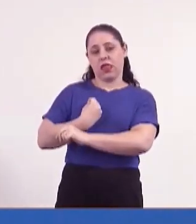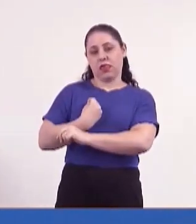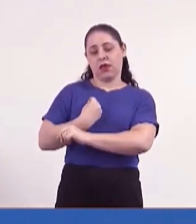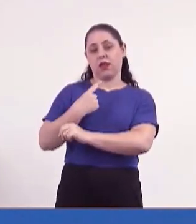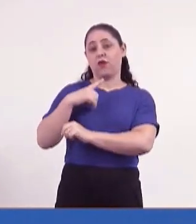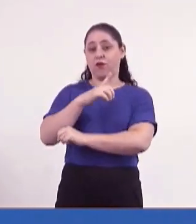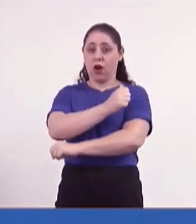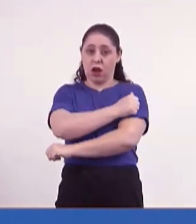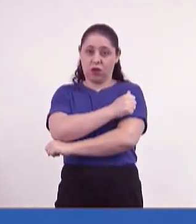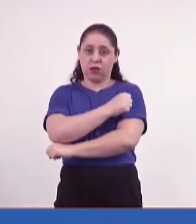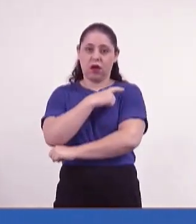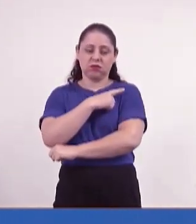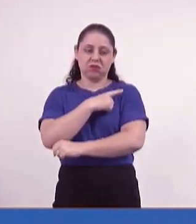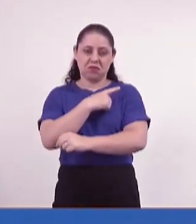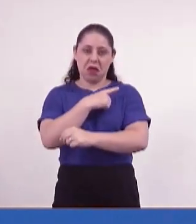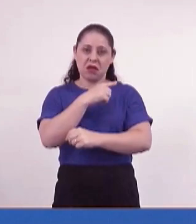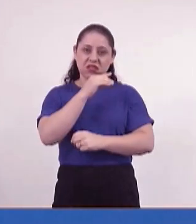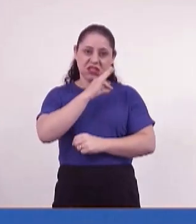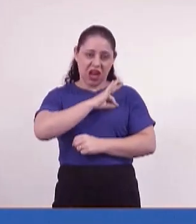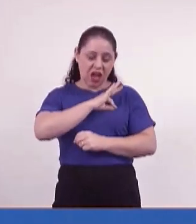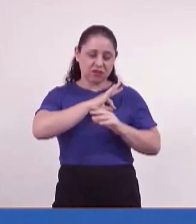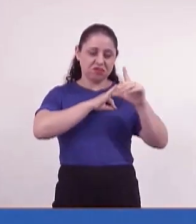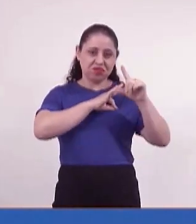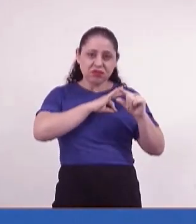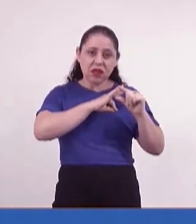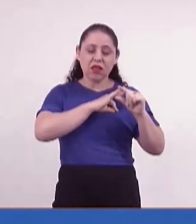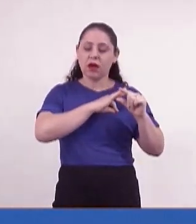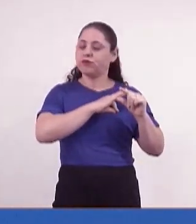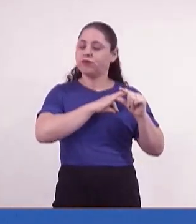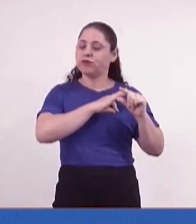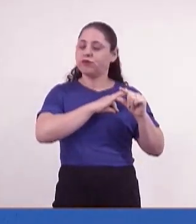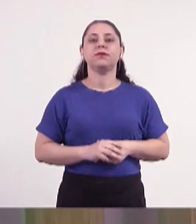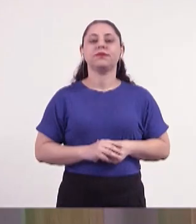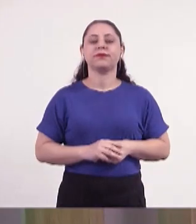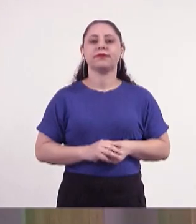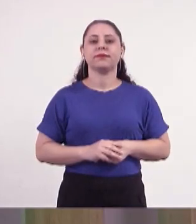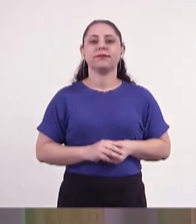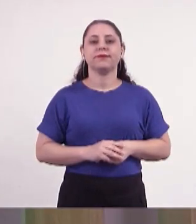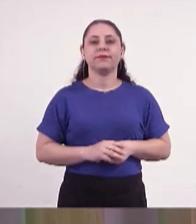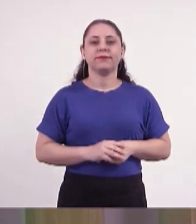sem prejuízo da sua remuneração ou sem prejuízo no seu trabalho.